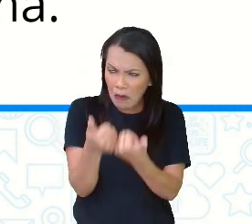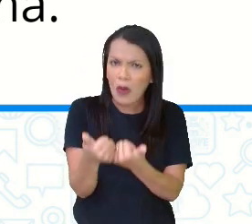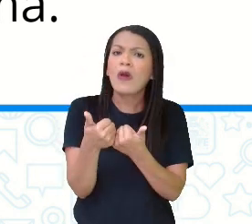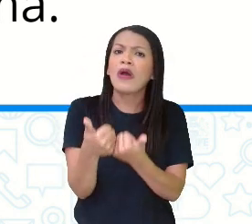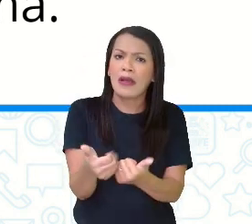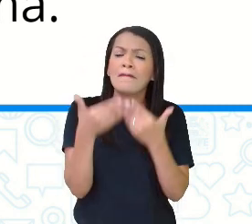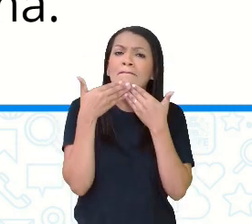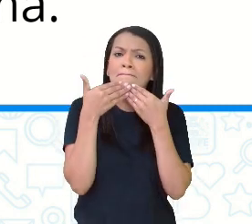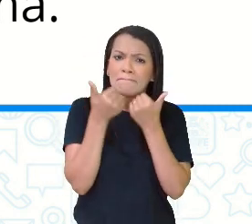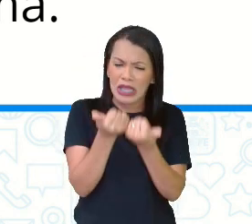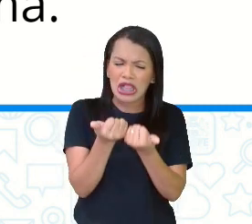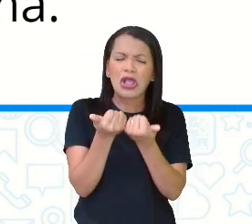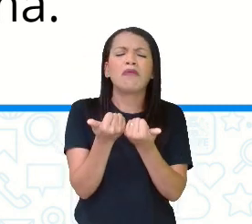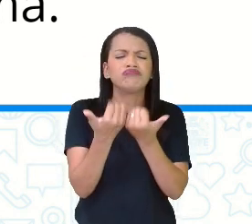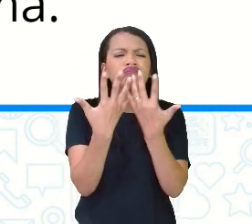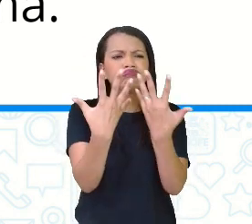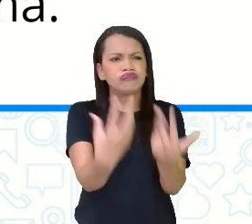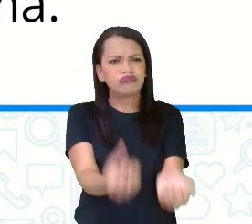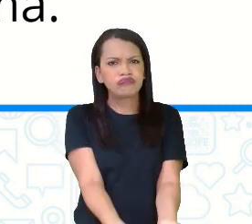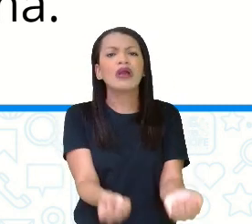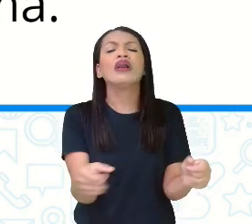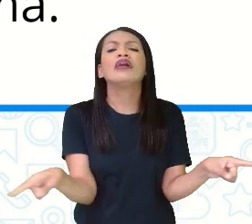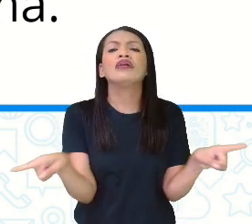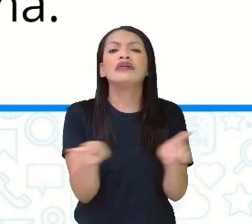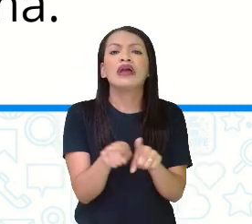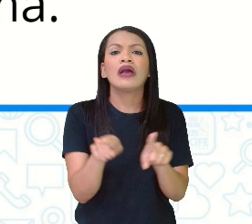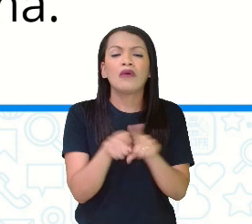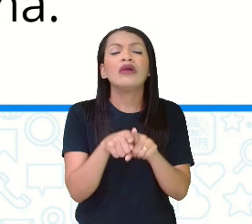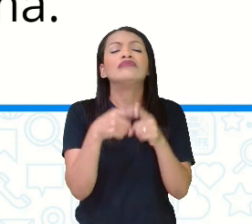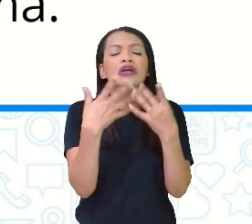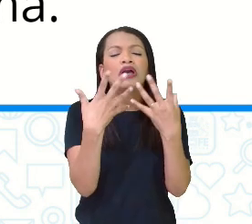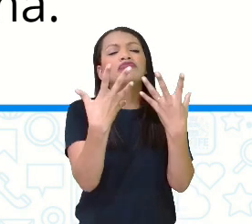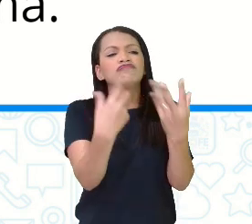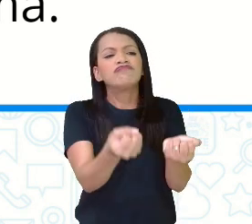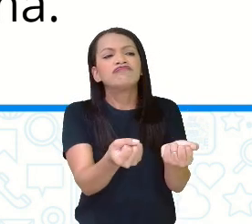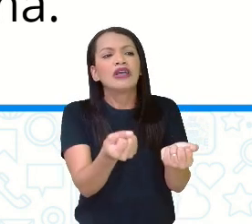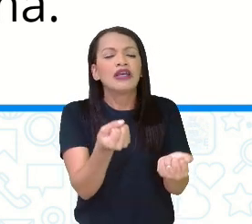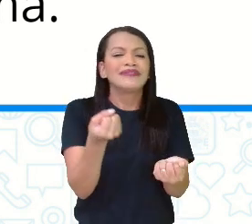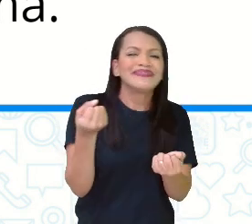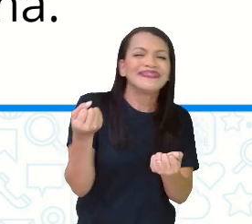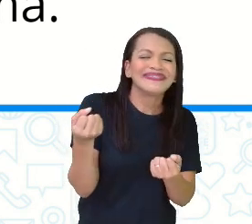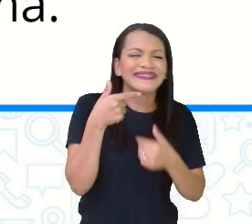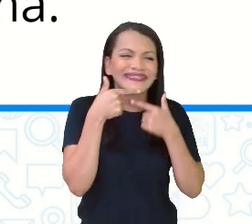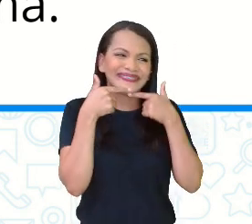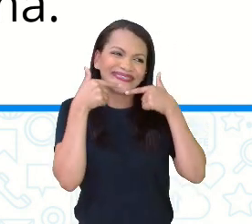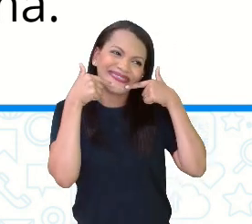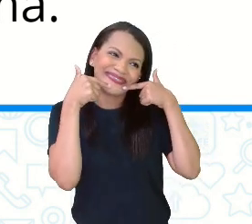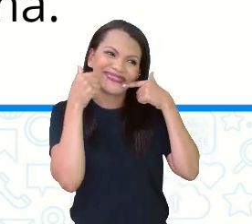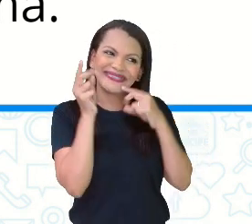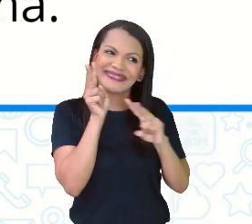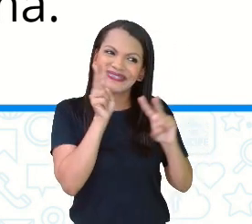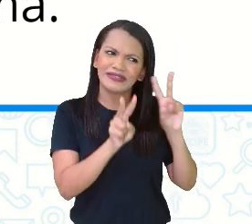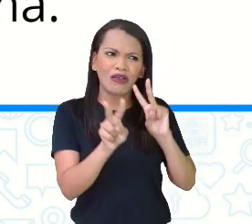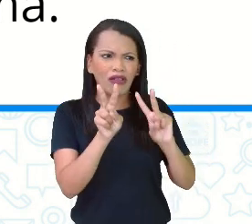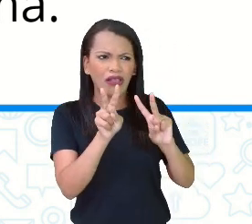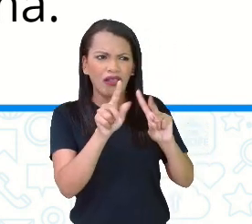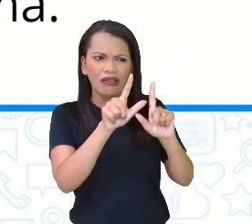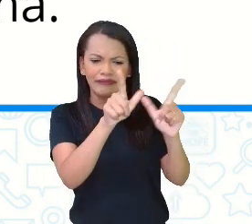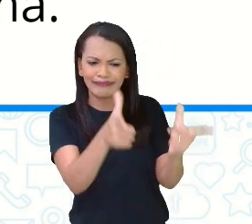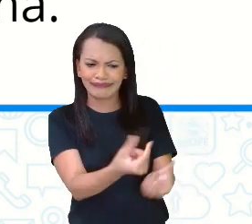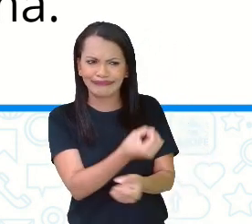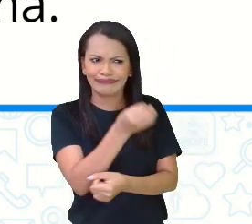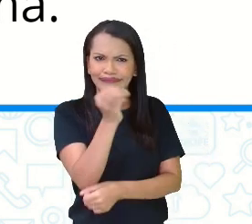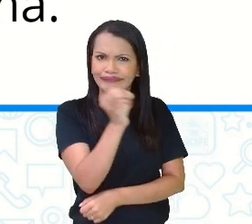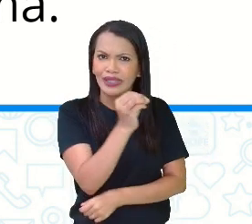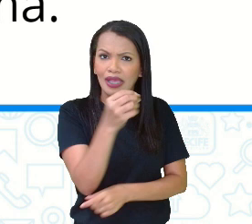minha melhor aprovação. E manifestava a sua aprovação por meio de alguns gestos, enquanto olhava para o tear vazio,